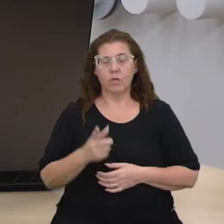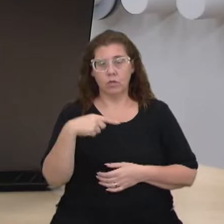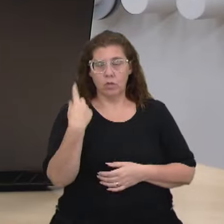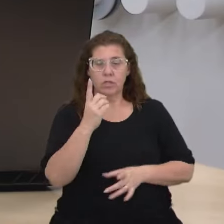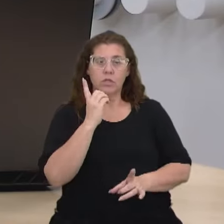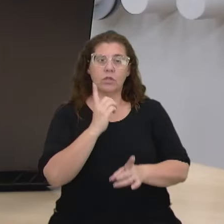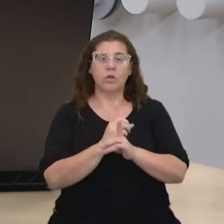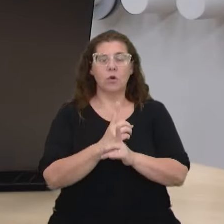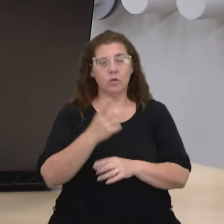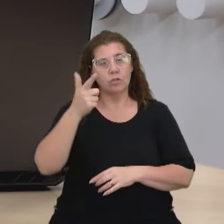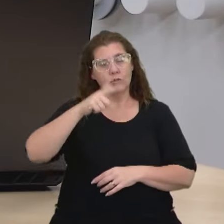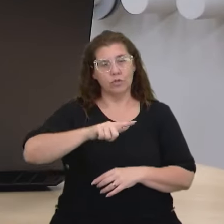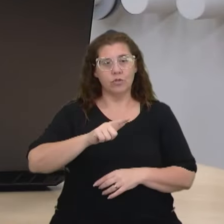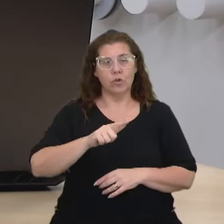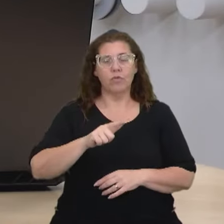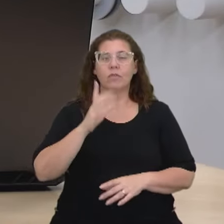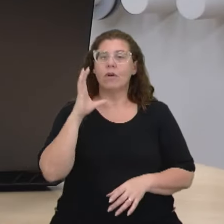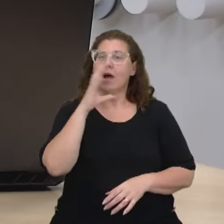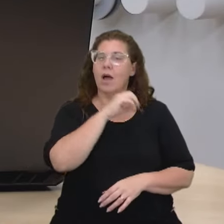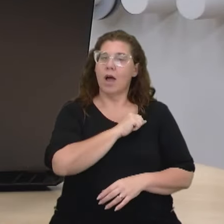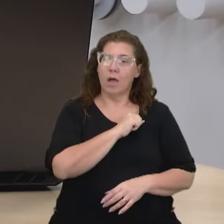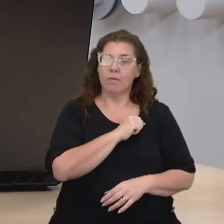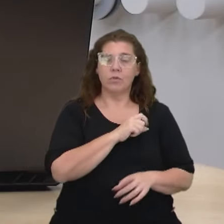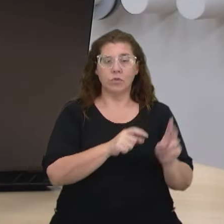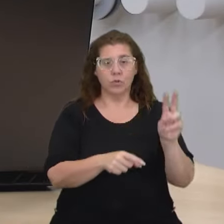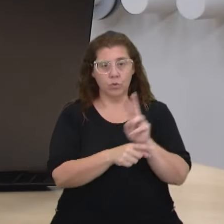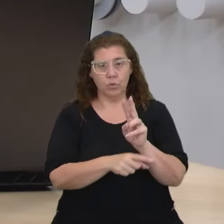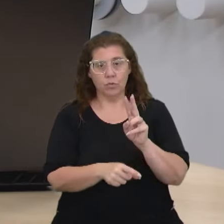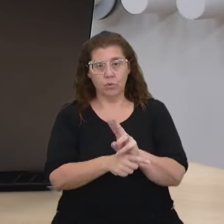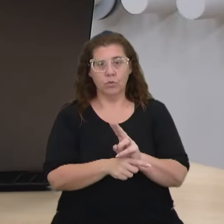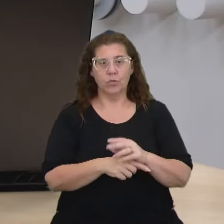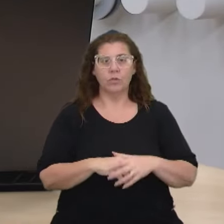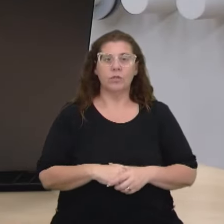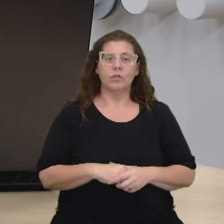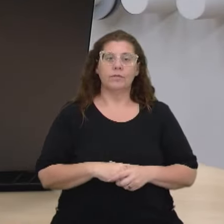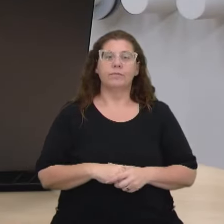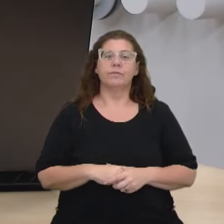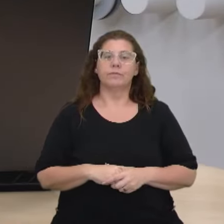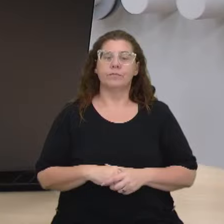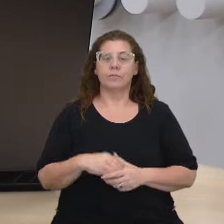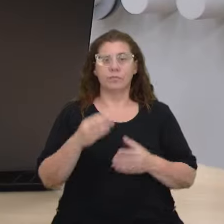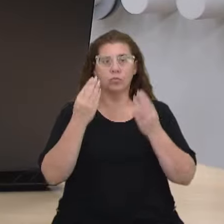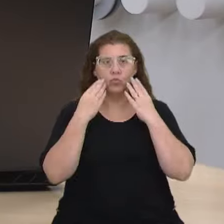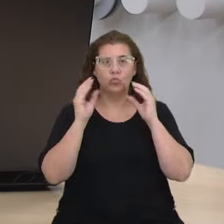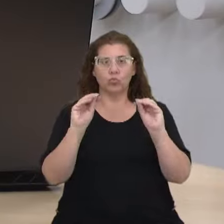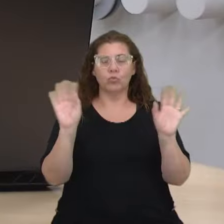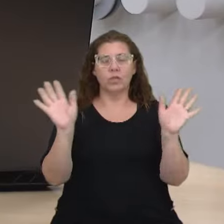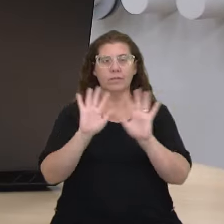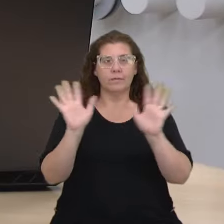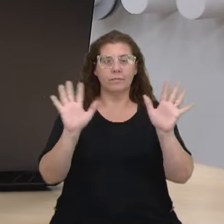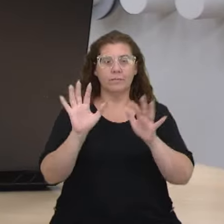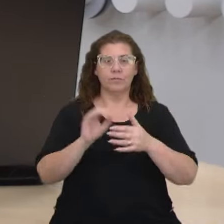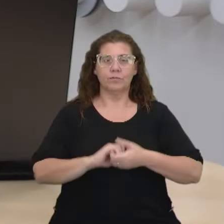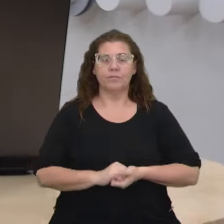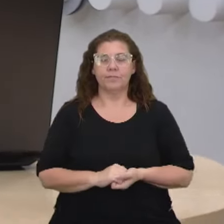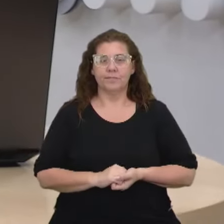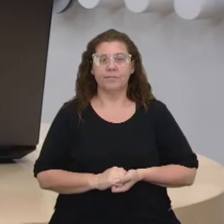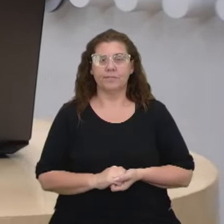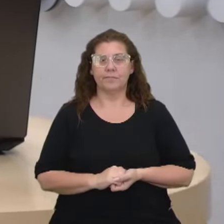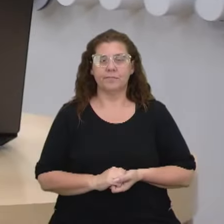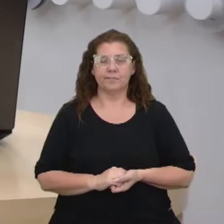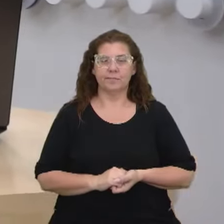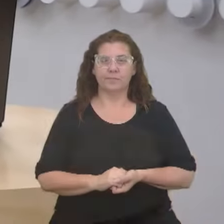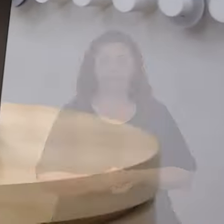gente se encontra novamente muito em breve. Cuidem-se muito. Um beijo a todas e todos. Tchau, tchau.